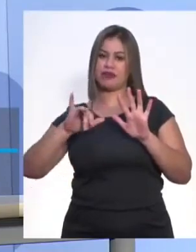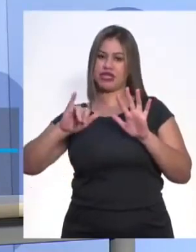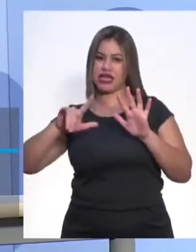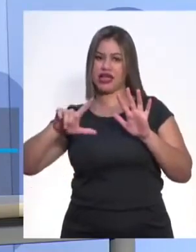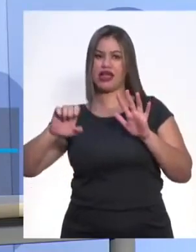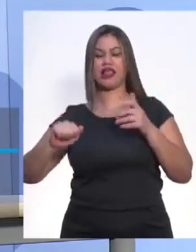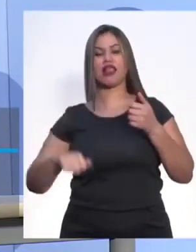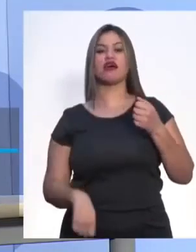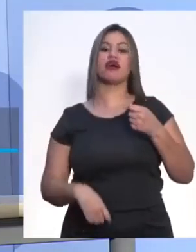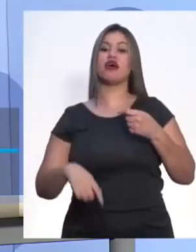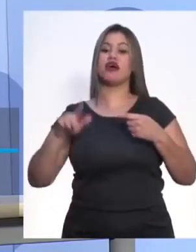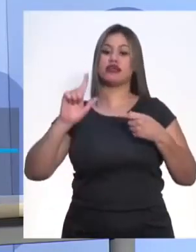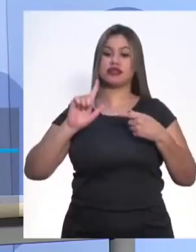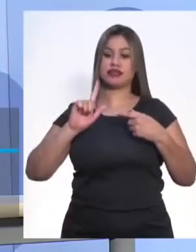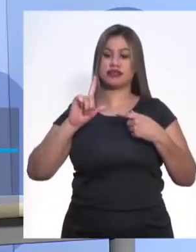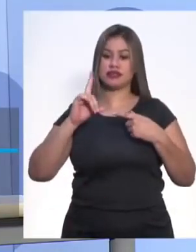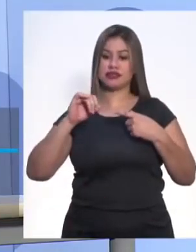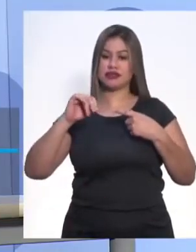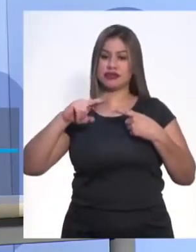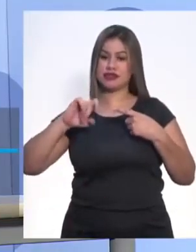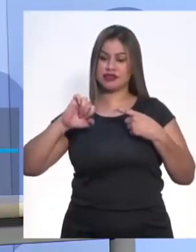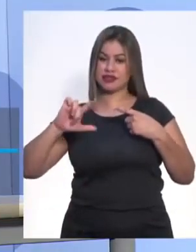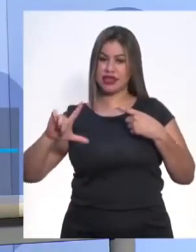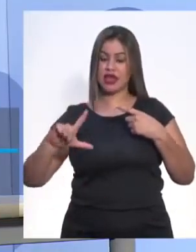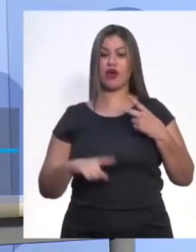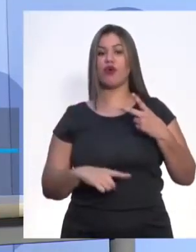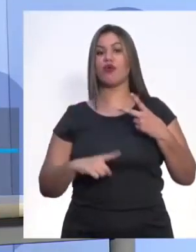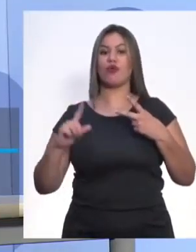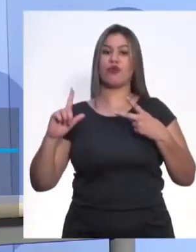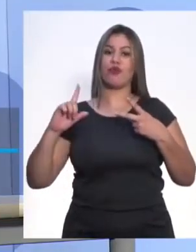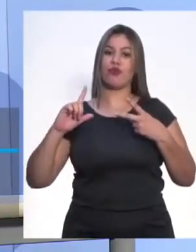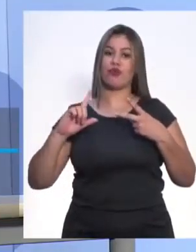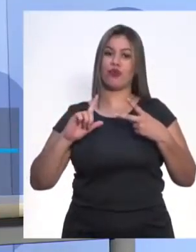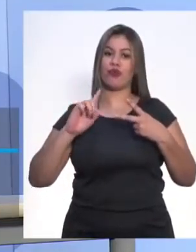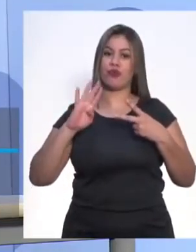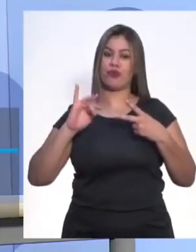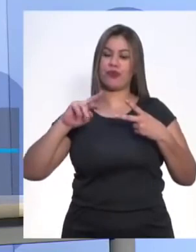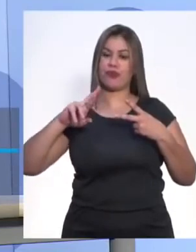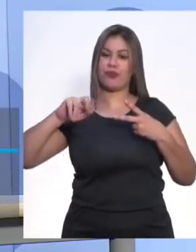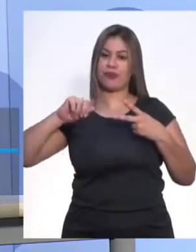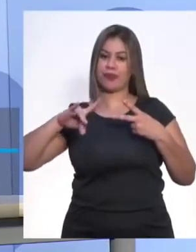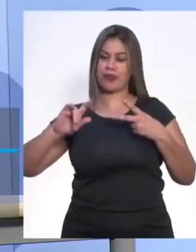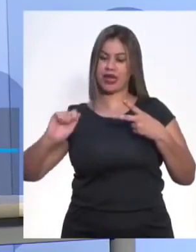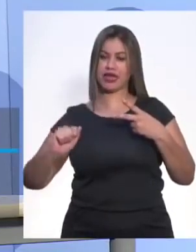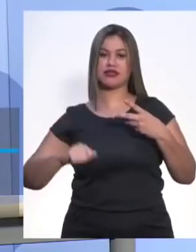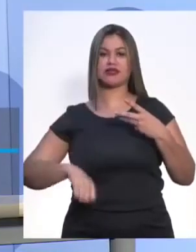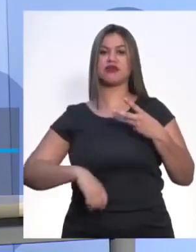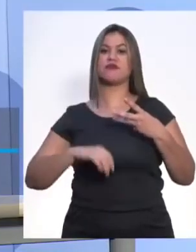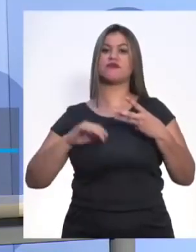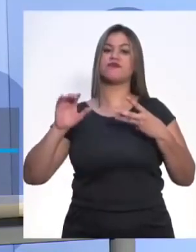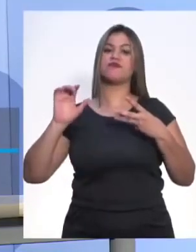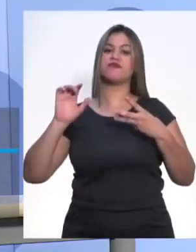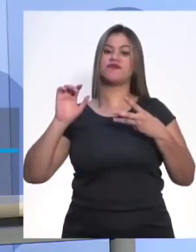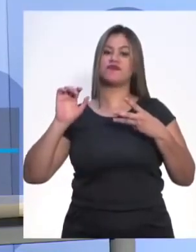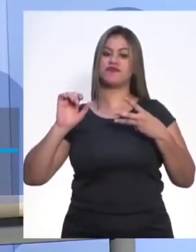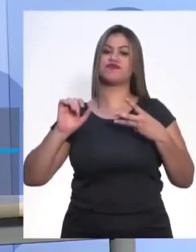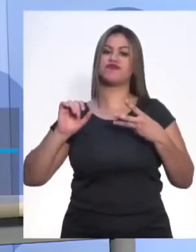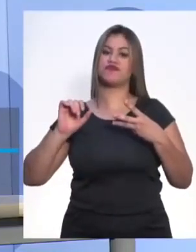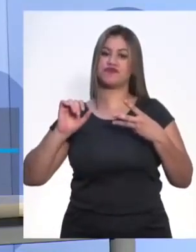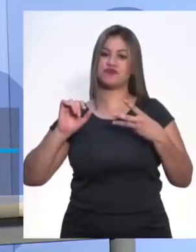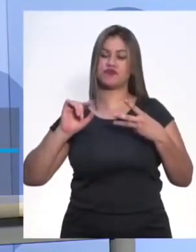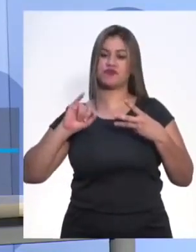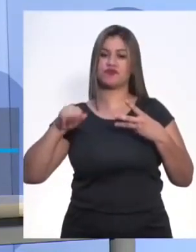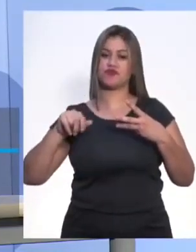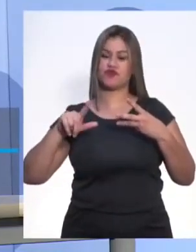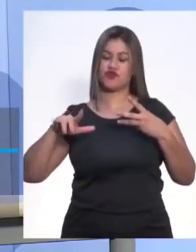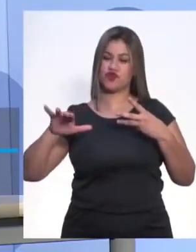Jesus, o aluno Daniel, do professor Ivanildo, a aluna Brenda, do professor Everaldo, a aluna